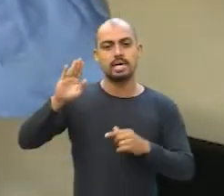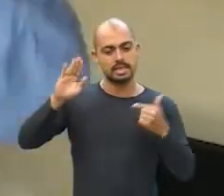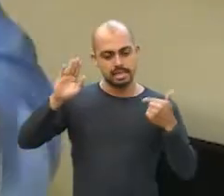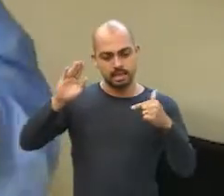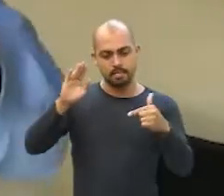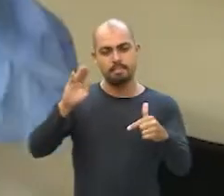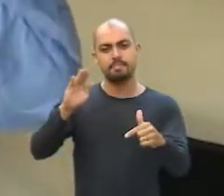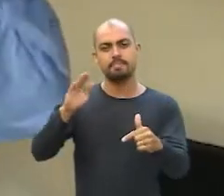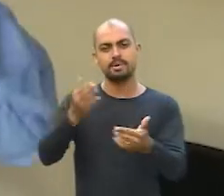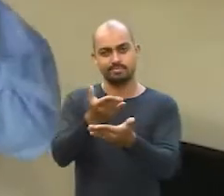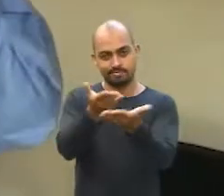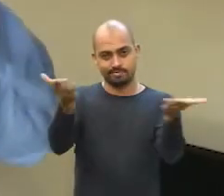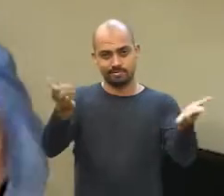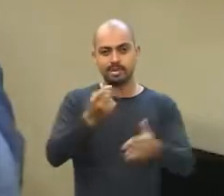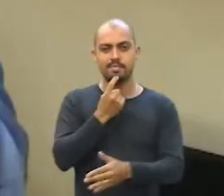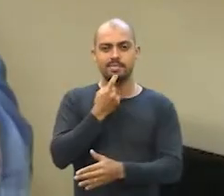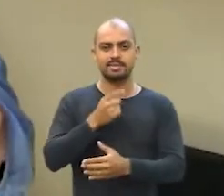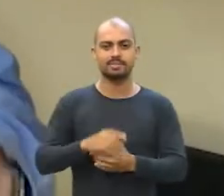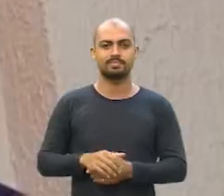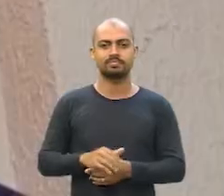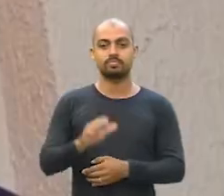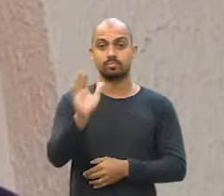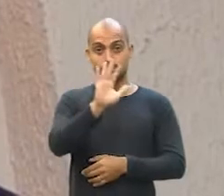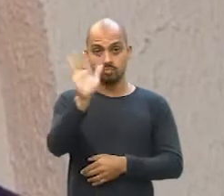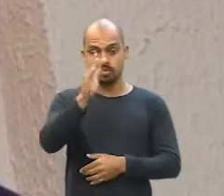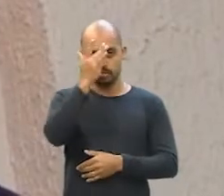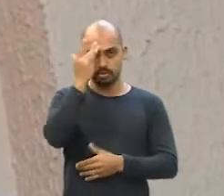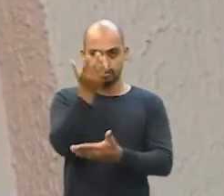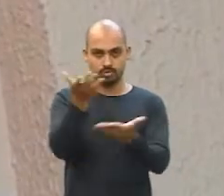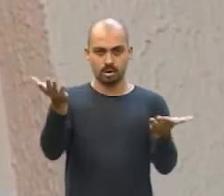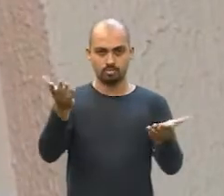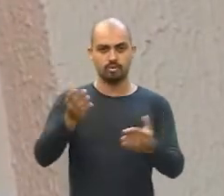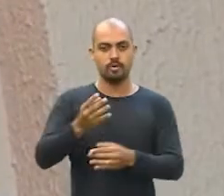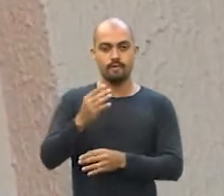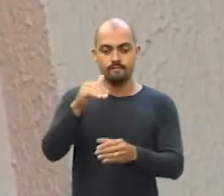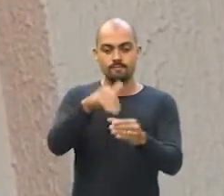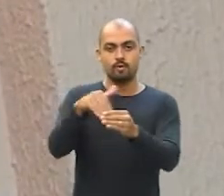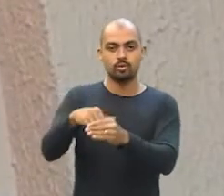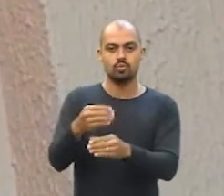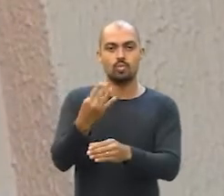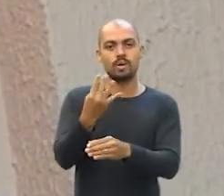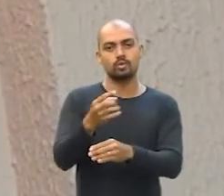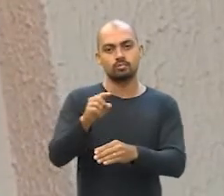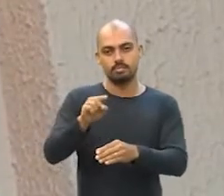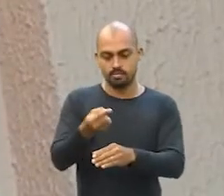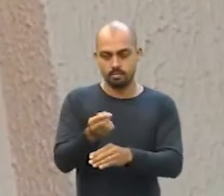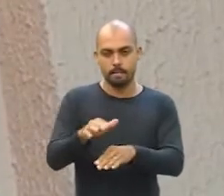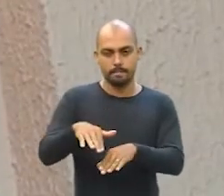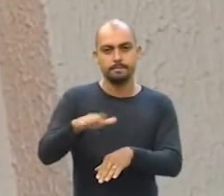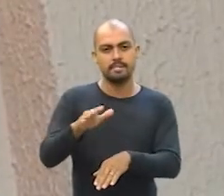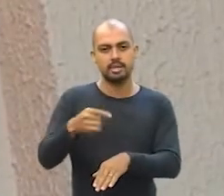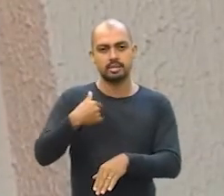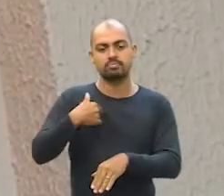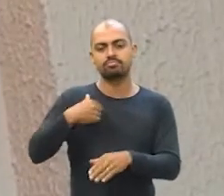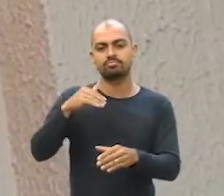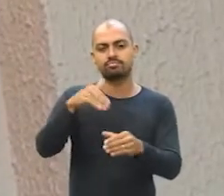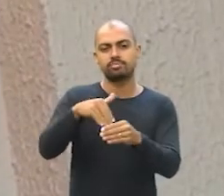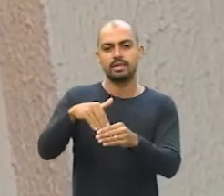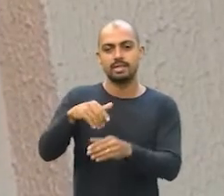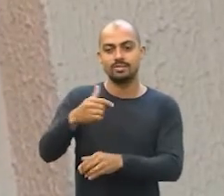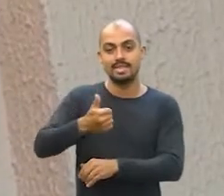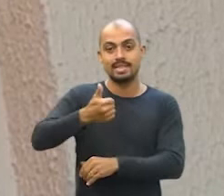estar trabalhando para a população de Campinas. Olá pessoal, tive 4.125 votos,